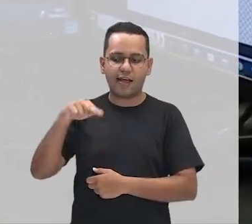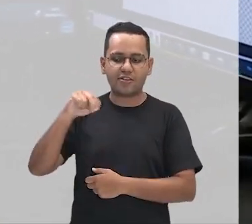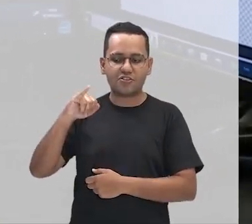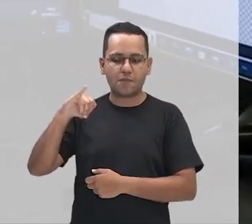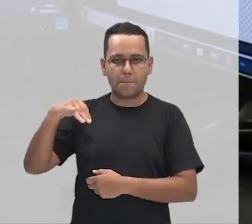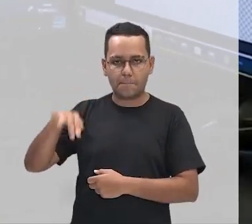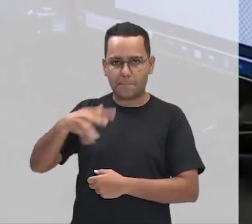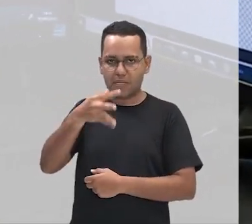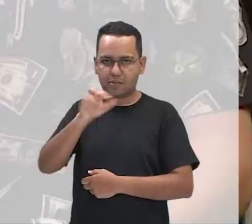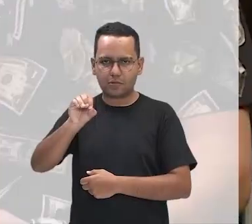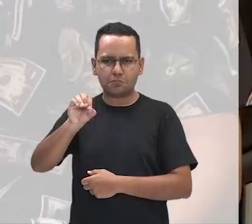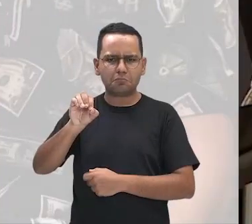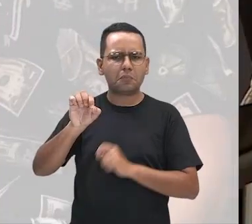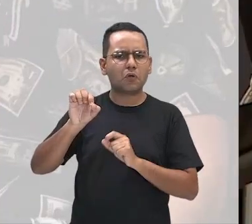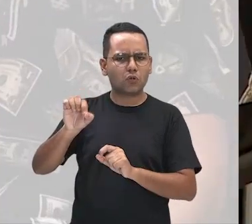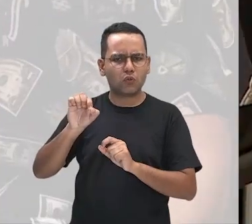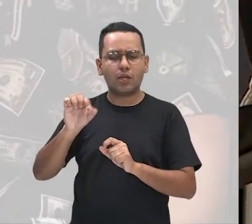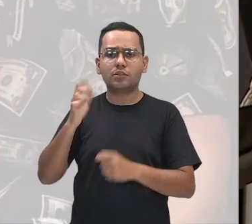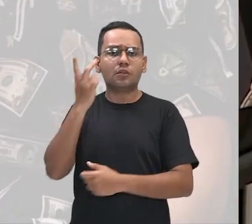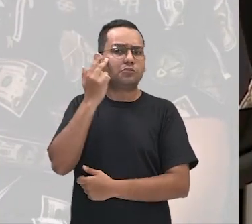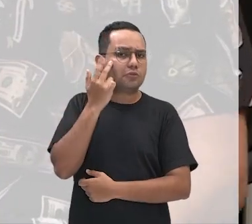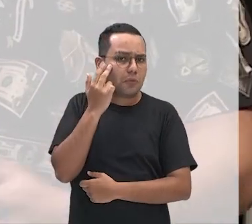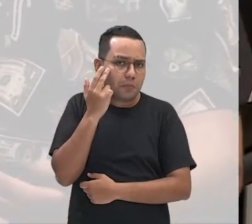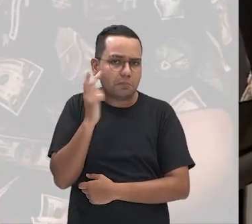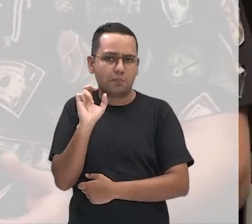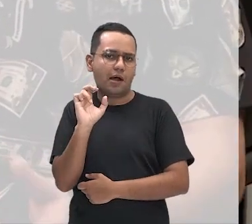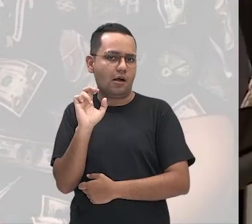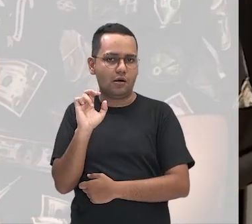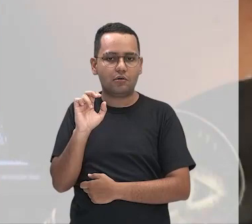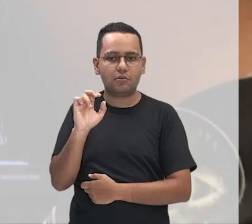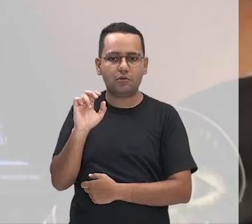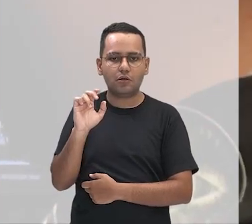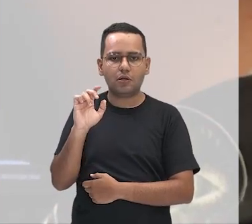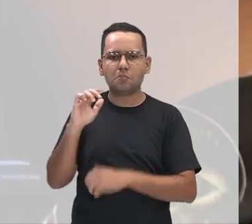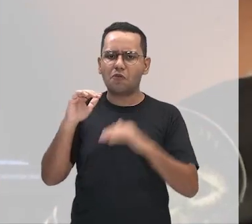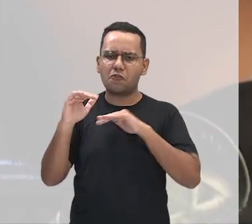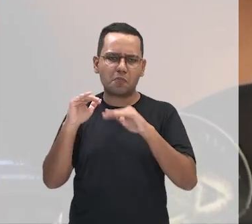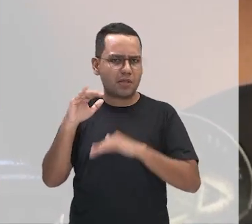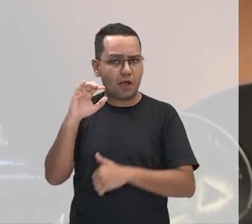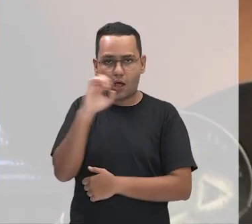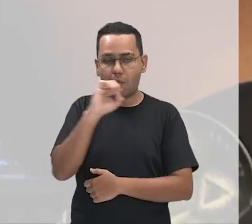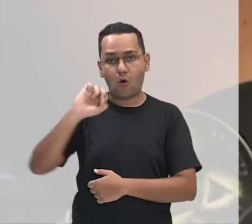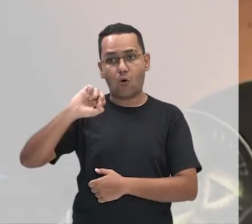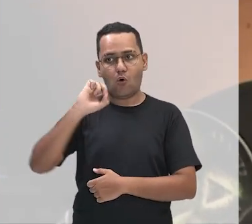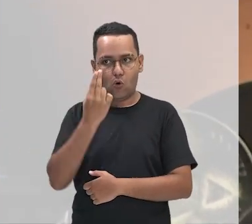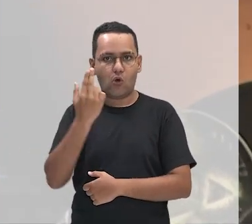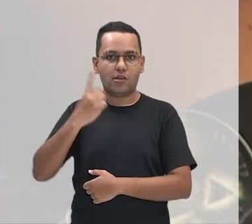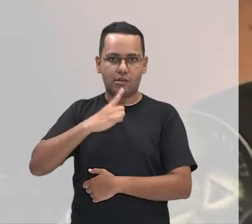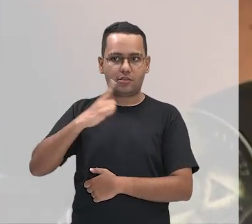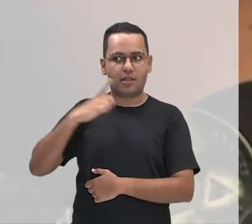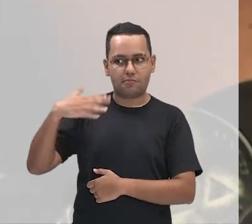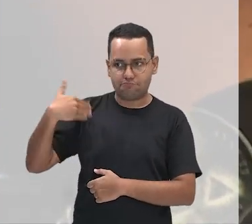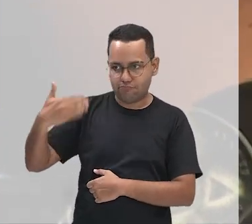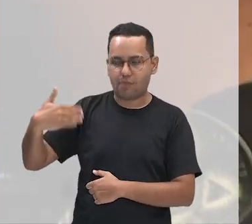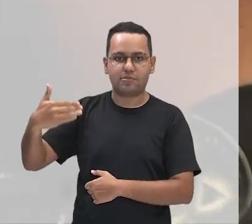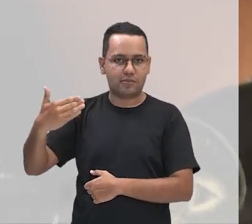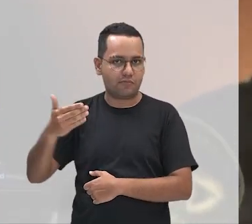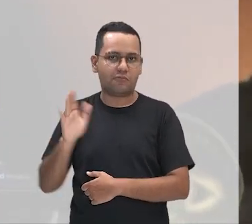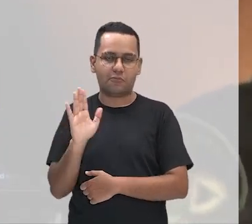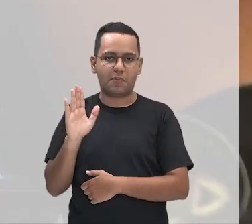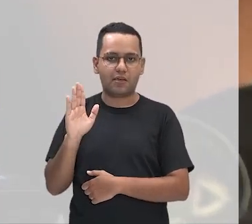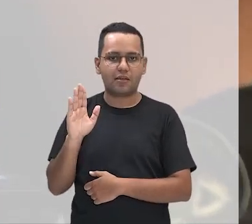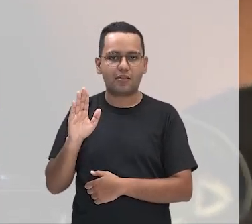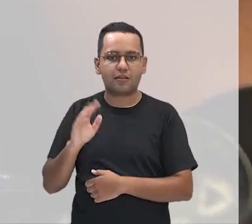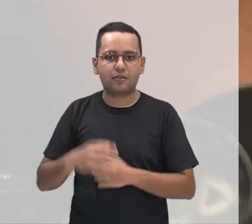Seja uma animação mais normal, como que é o motion, é só movimentos pequenos, ou uma animação de personagem, que é aí